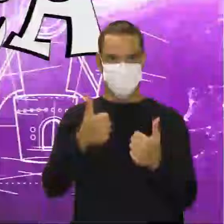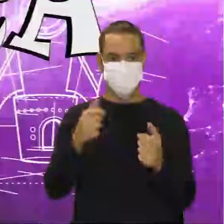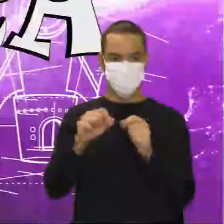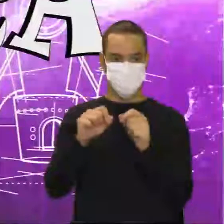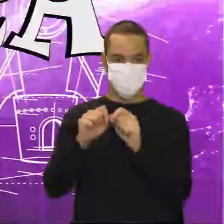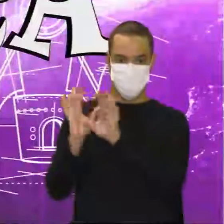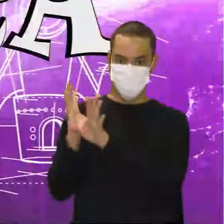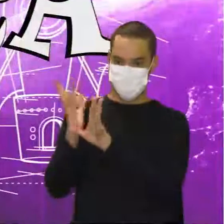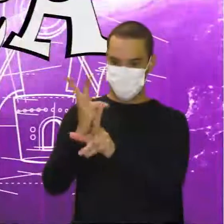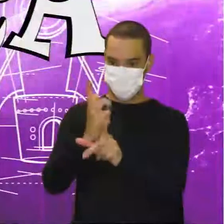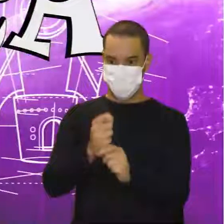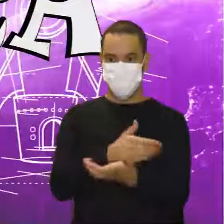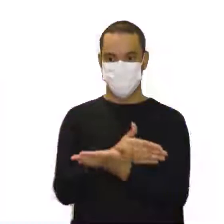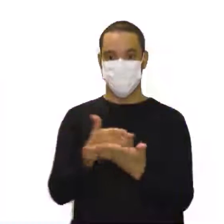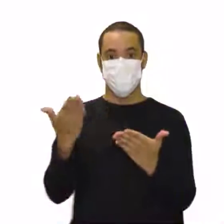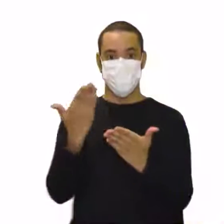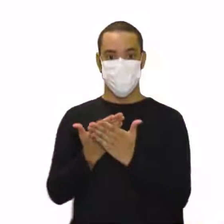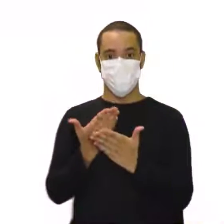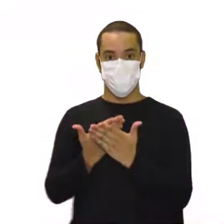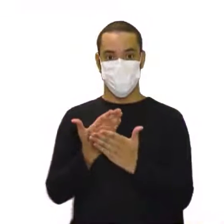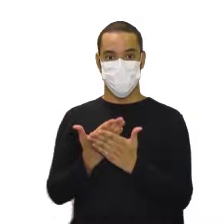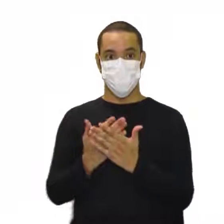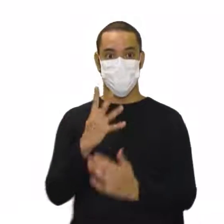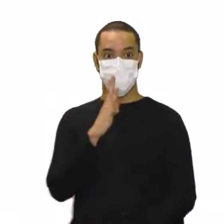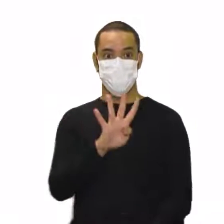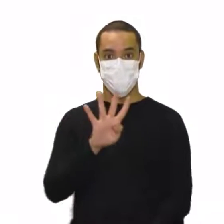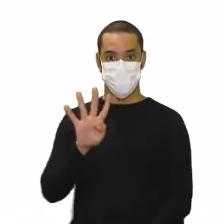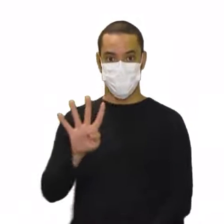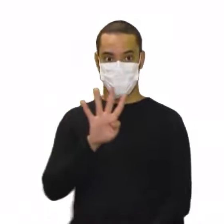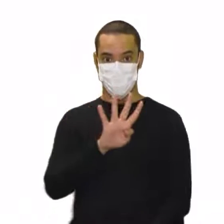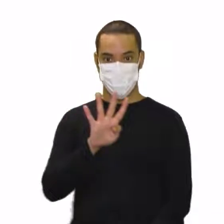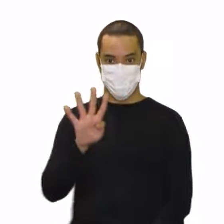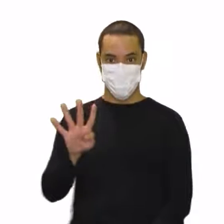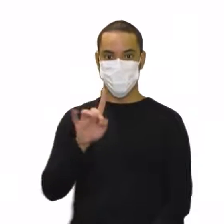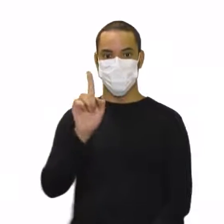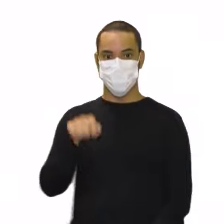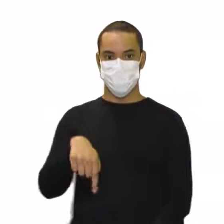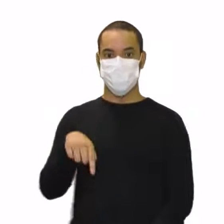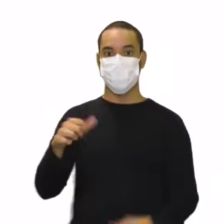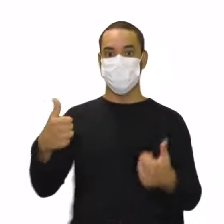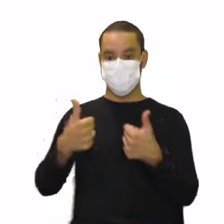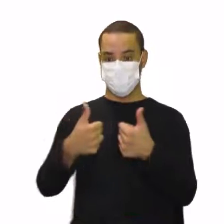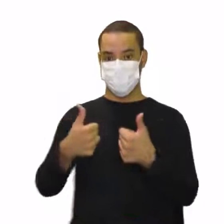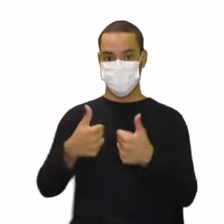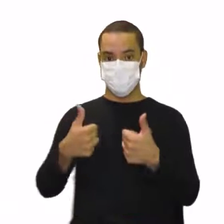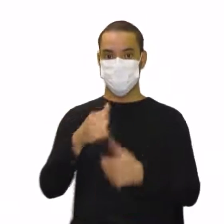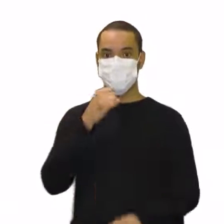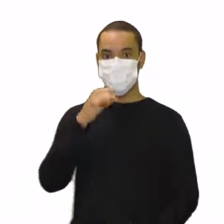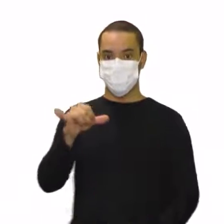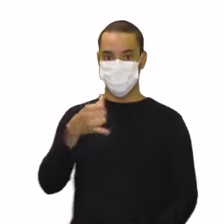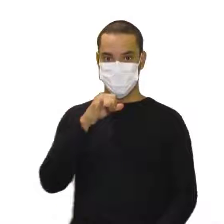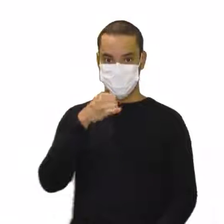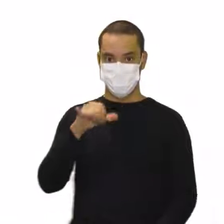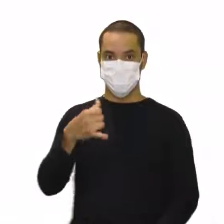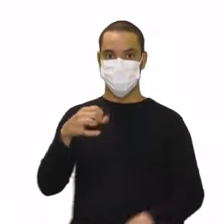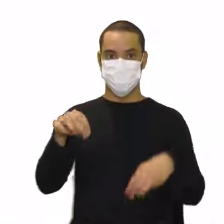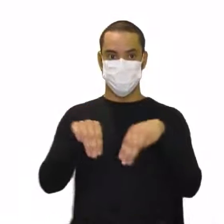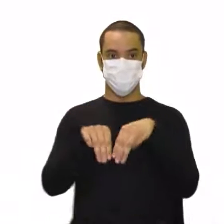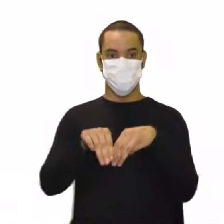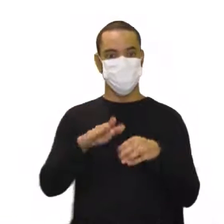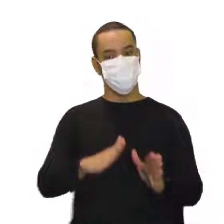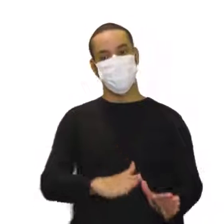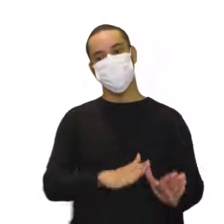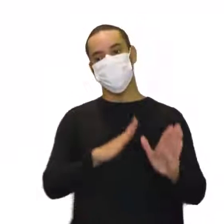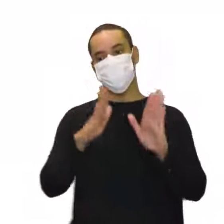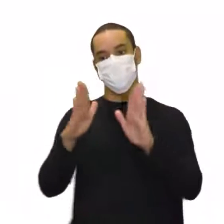lá, começar? Então, resumo da aula 44, Indução Eletromagnética, parte 3.